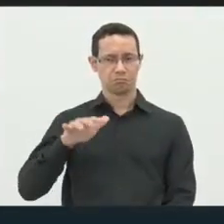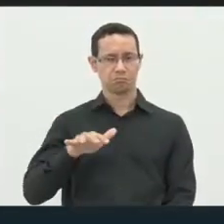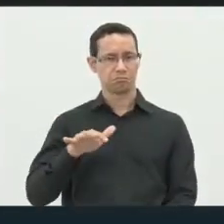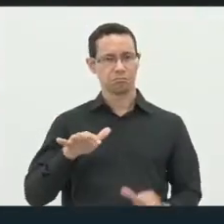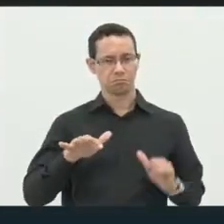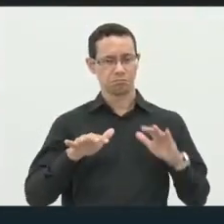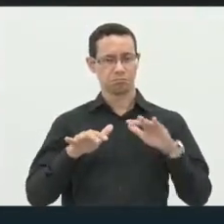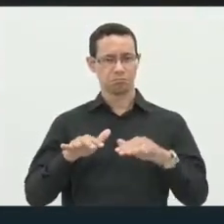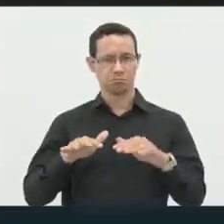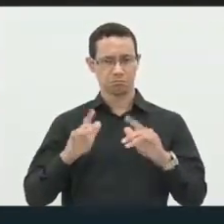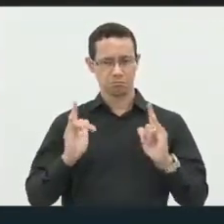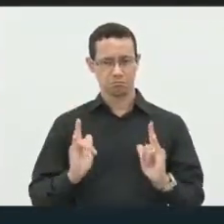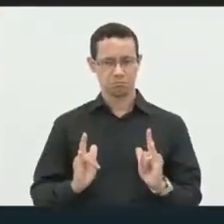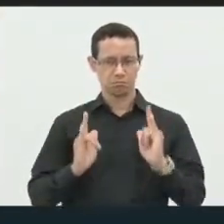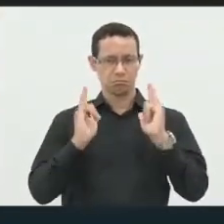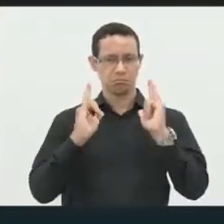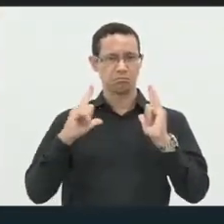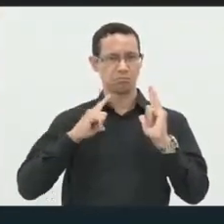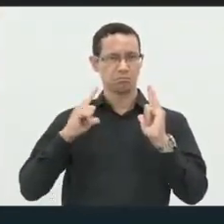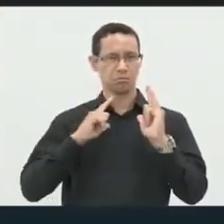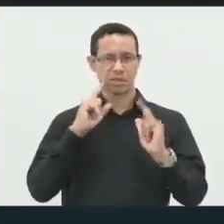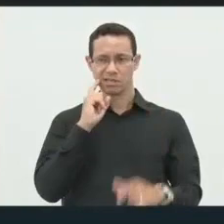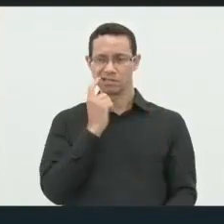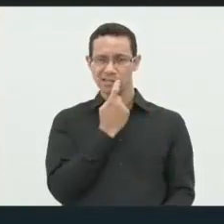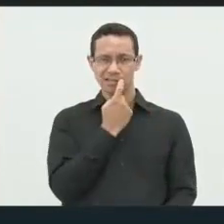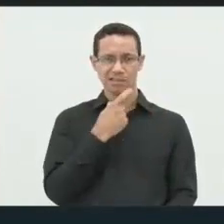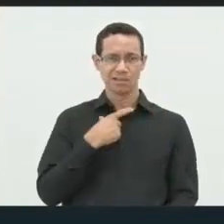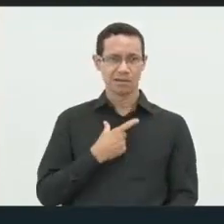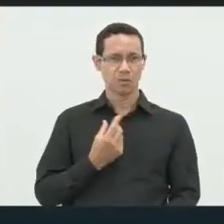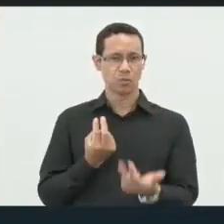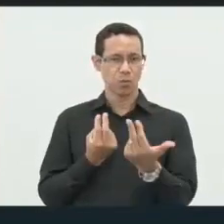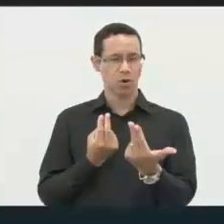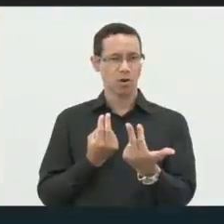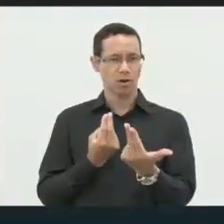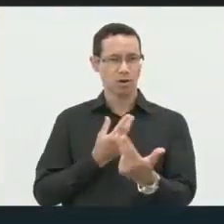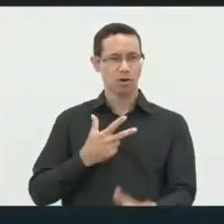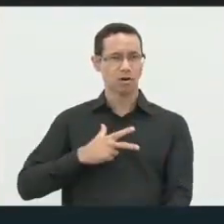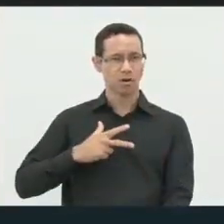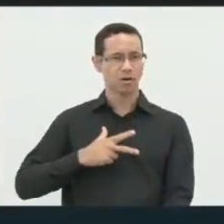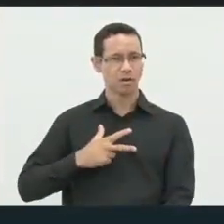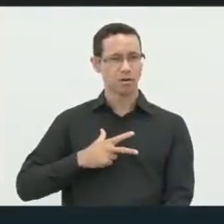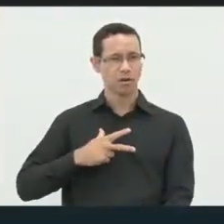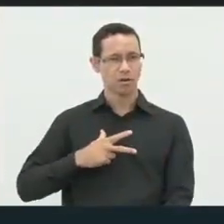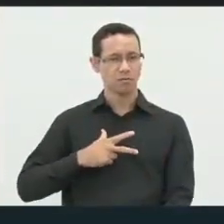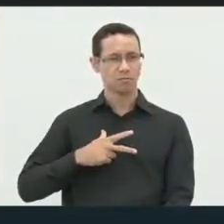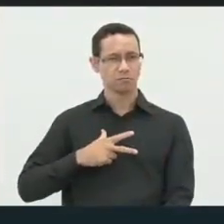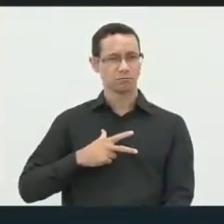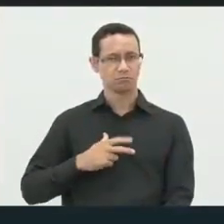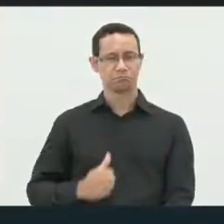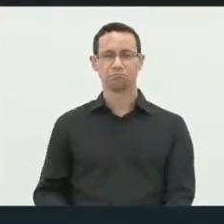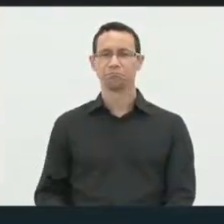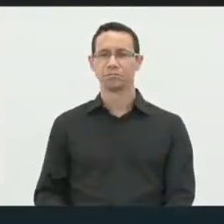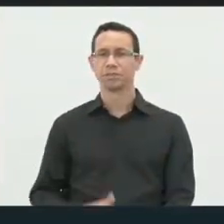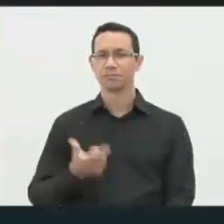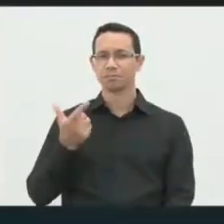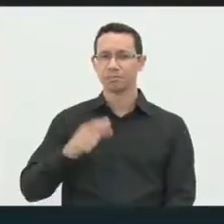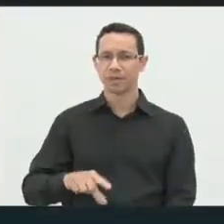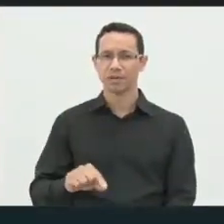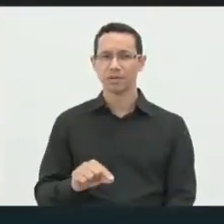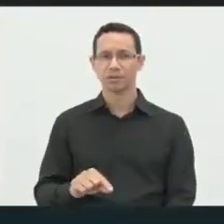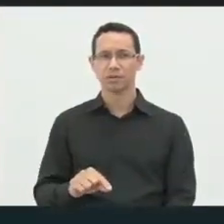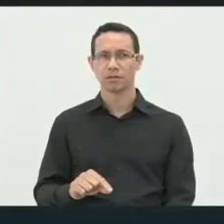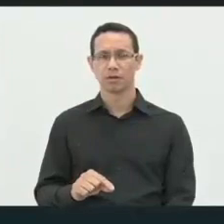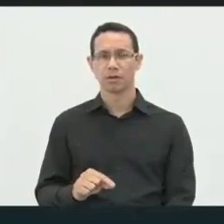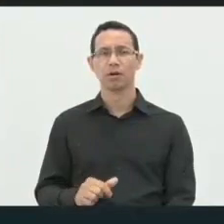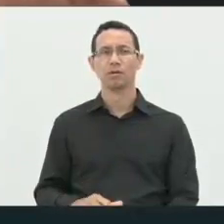prédio tem uma clínica odontológica privada lá na unidade de saúde tem um estúdio